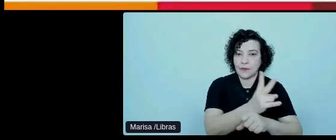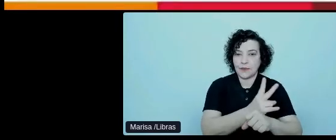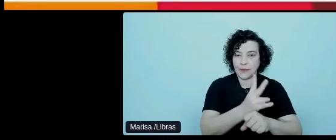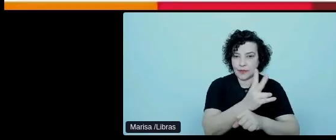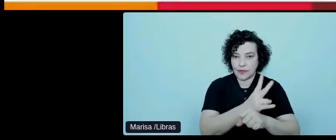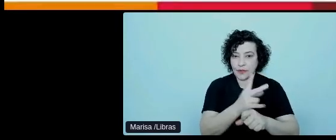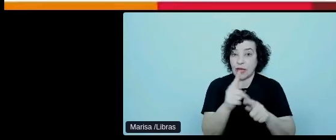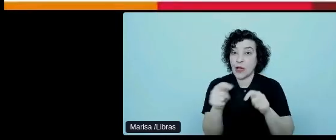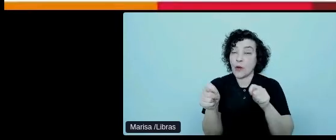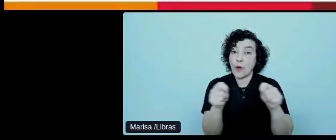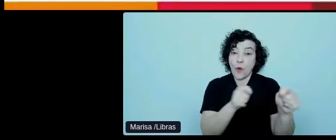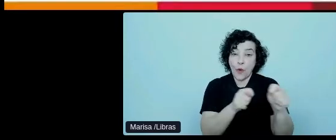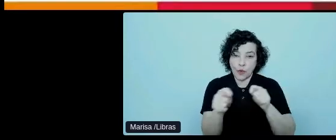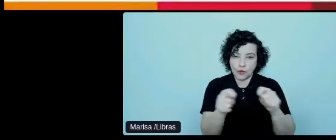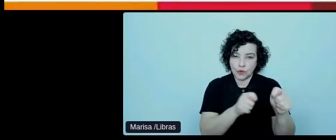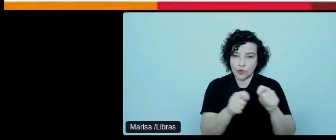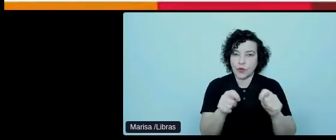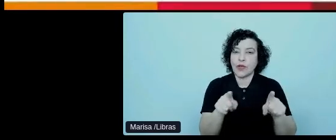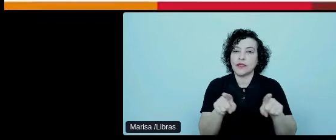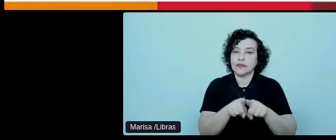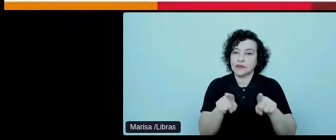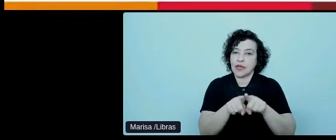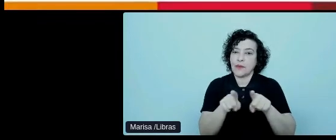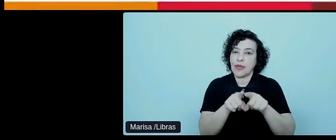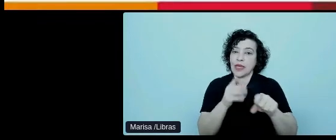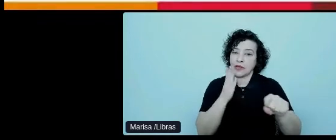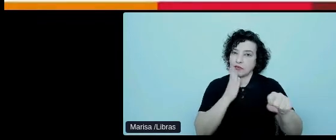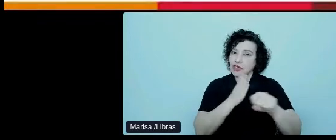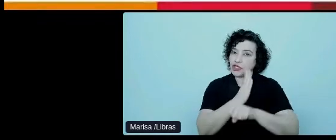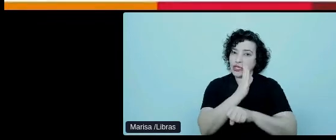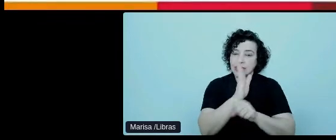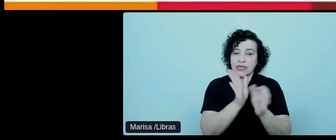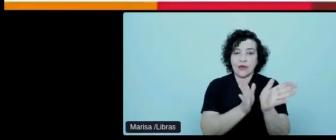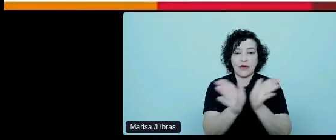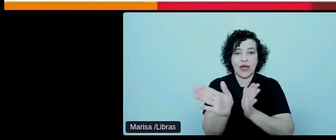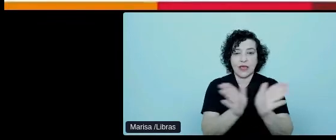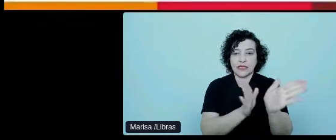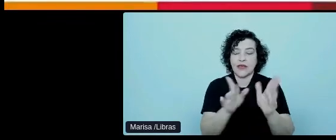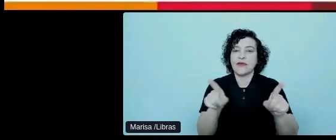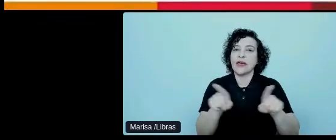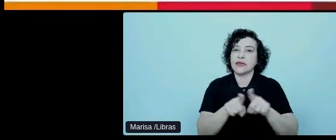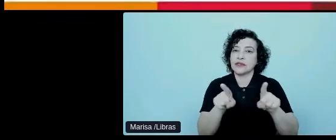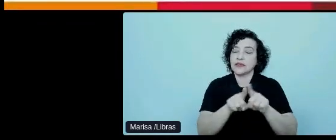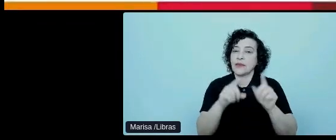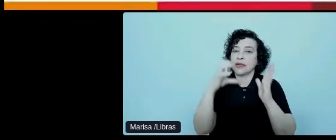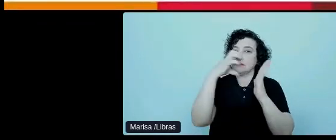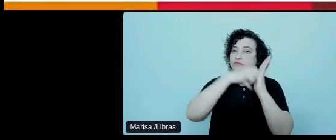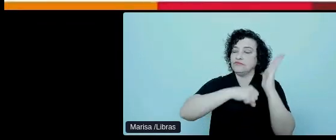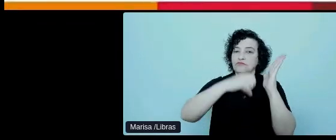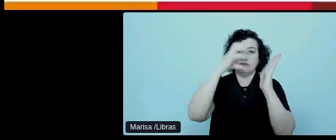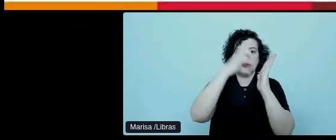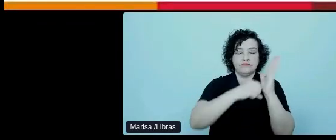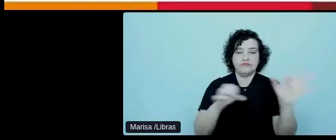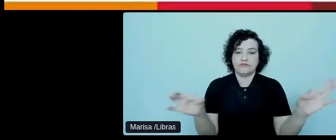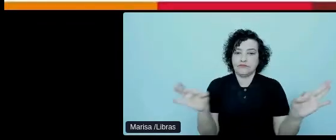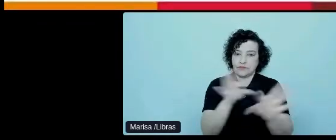controles visíveis, autenticação acessível e entradas de dados redundante.